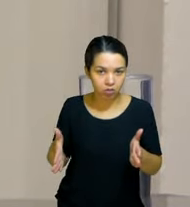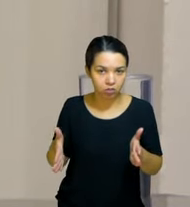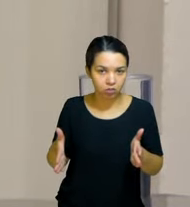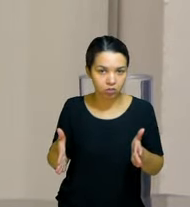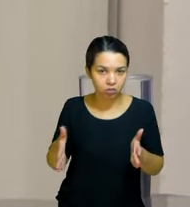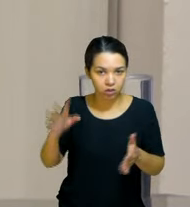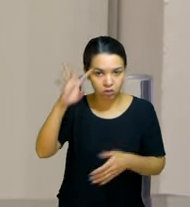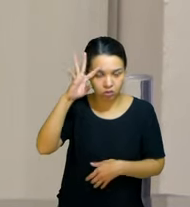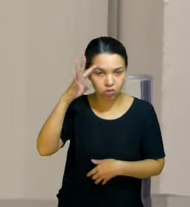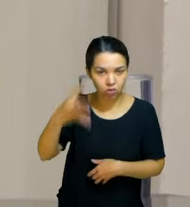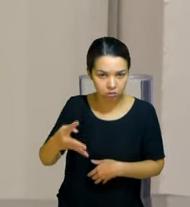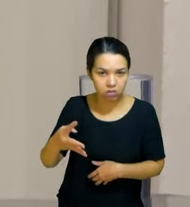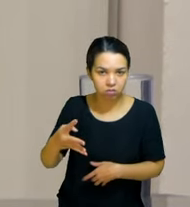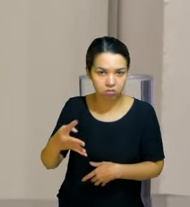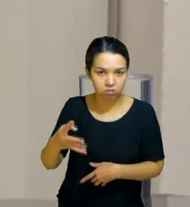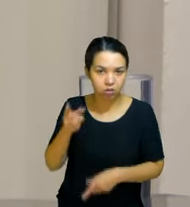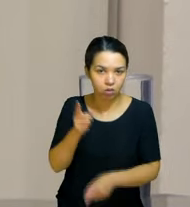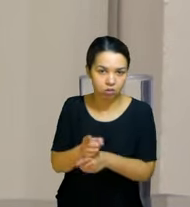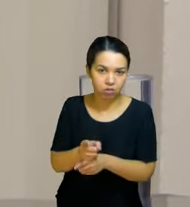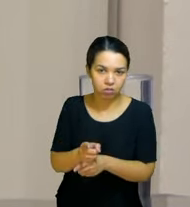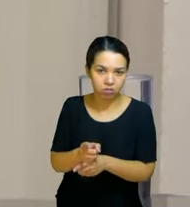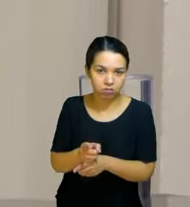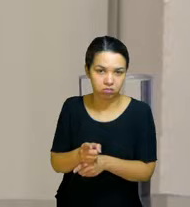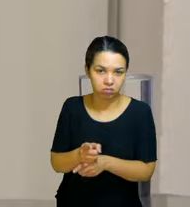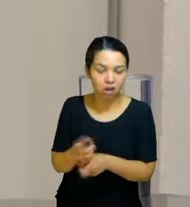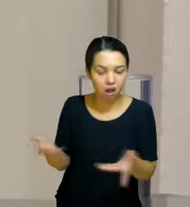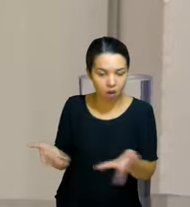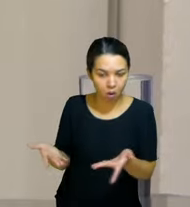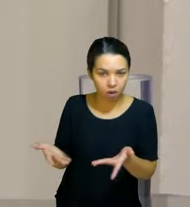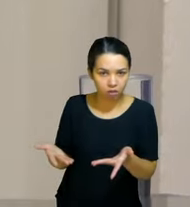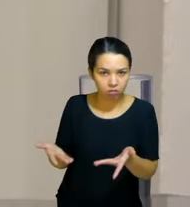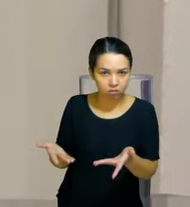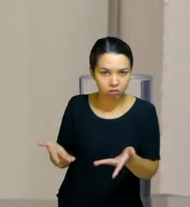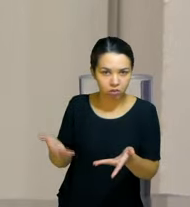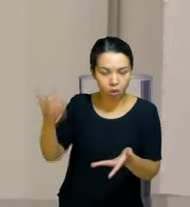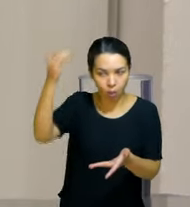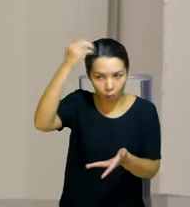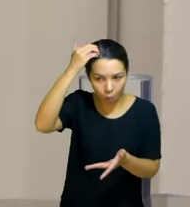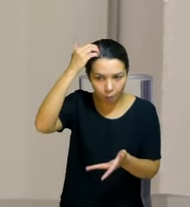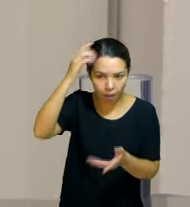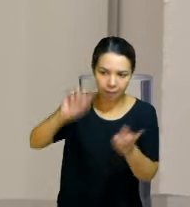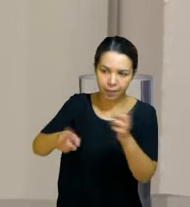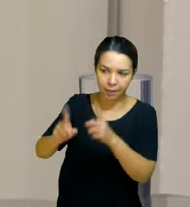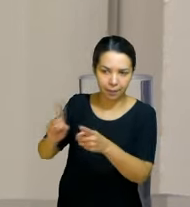atrás do culpado e do responsável, porque a gente já entendeu o que aconteceu.